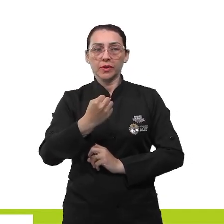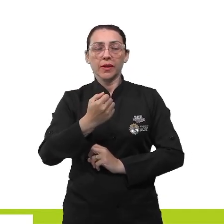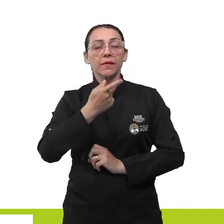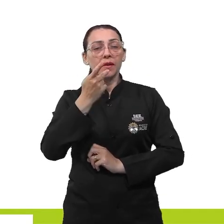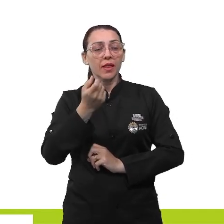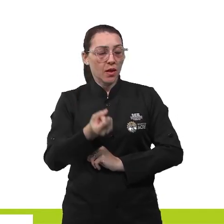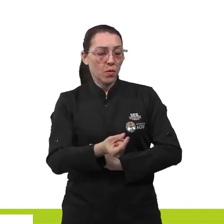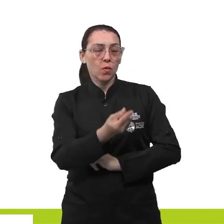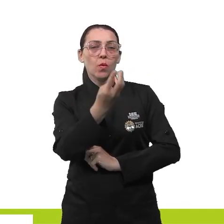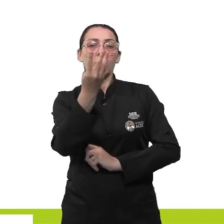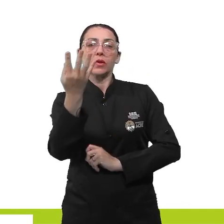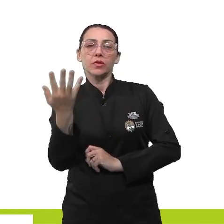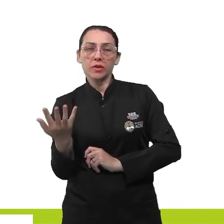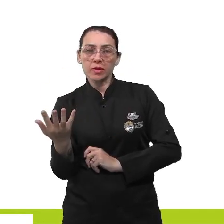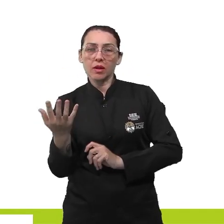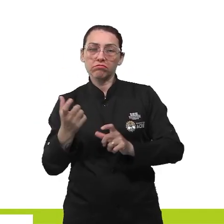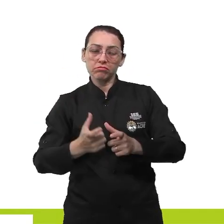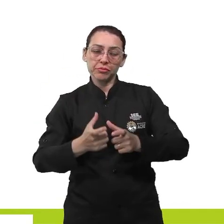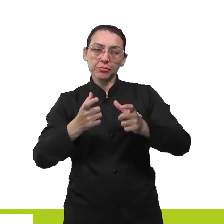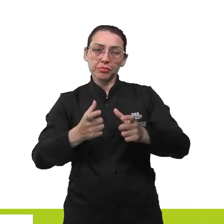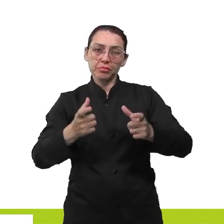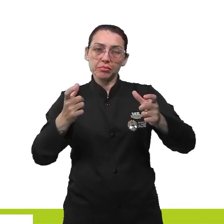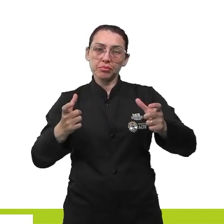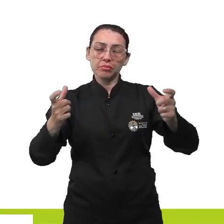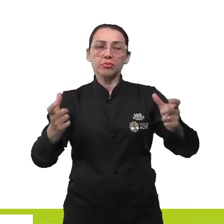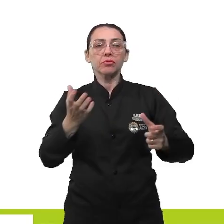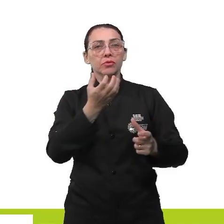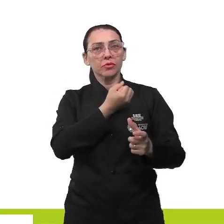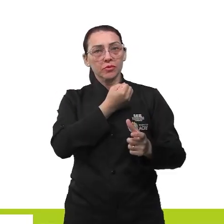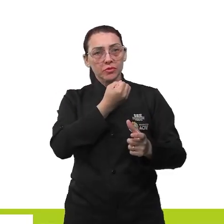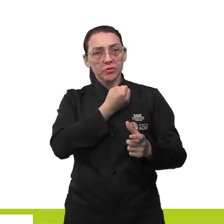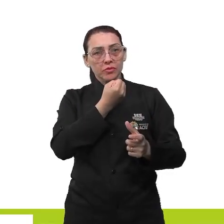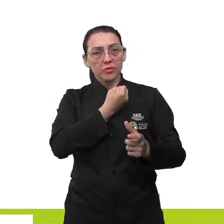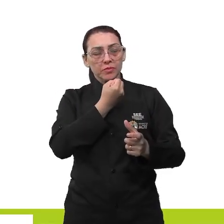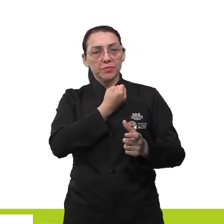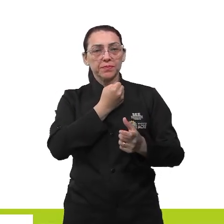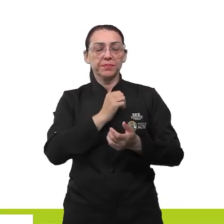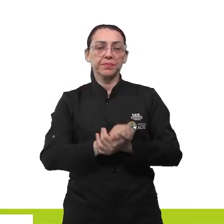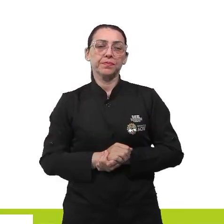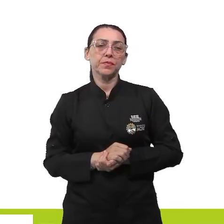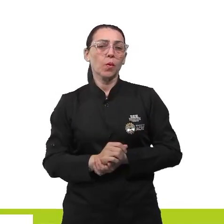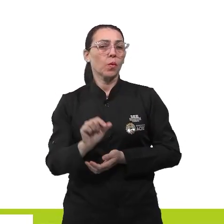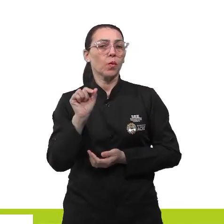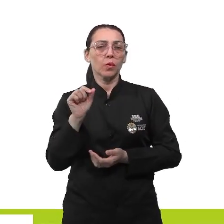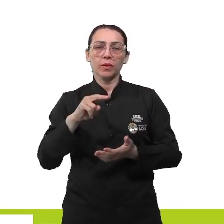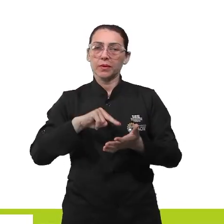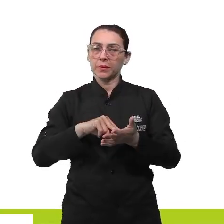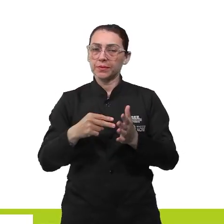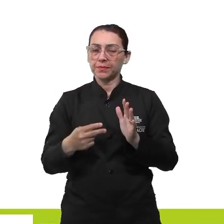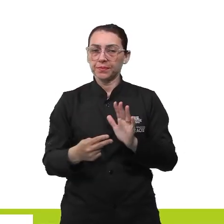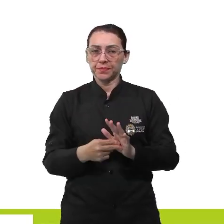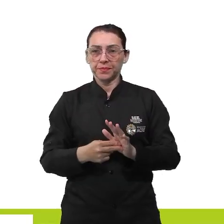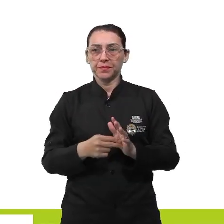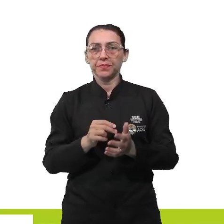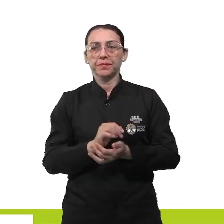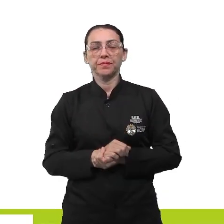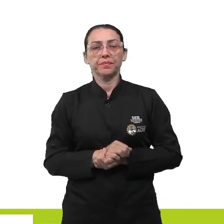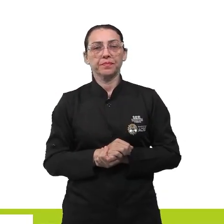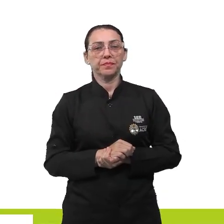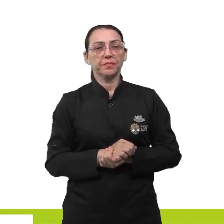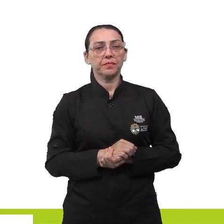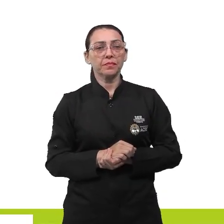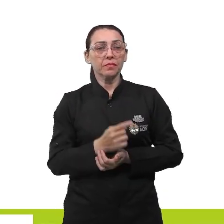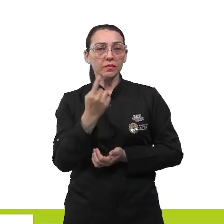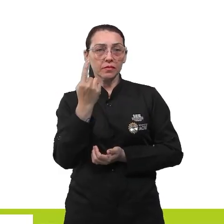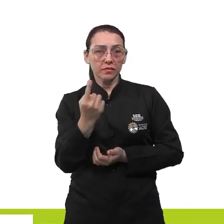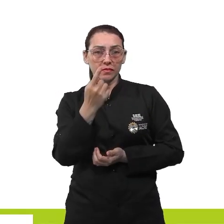da quantidade que cada vez cresce, né? Um número alarmante aí. Então, o que significa isso? Olha o que significa. Que